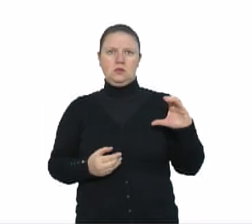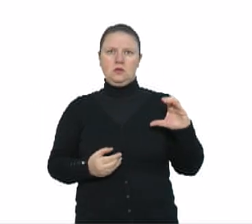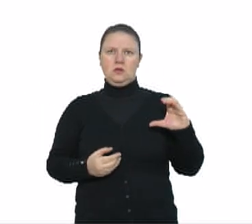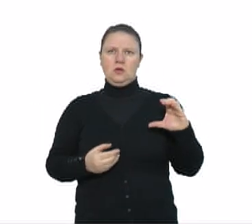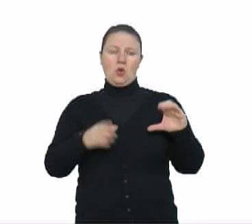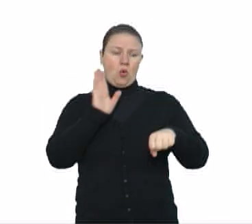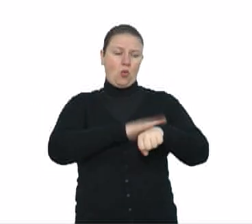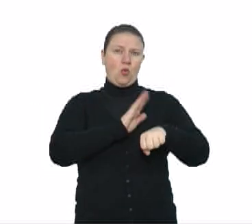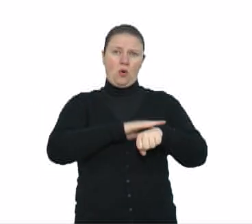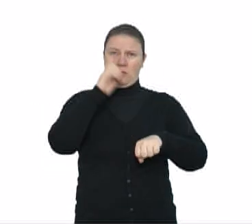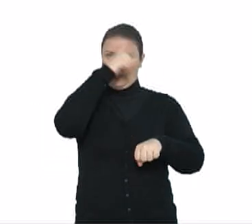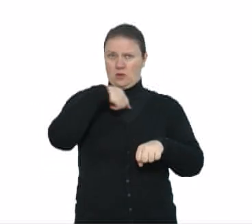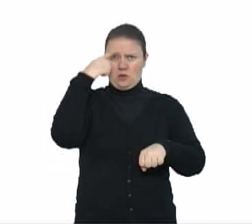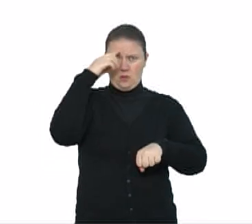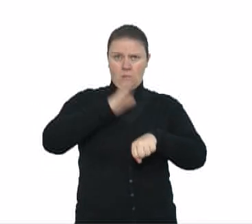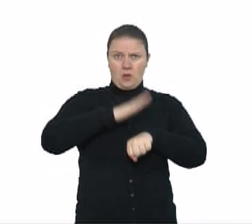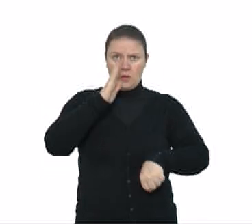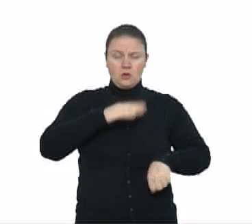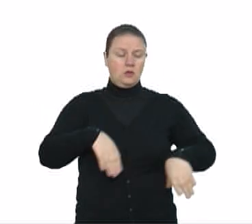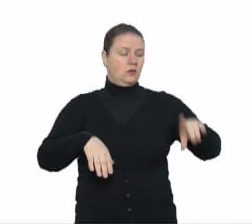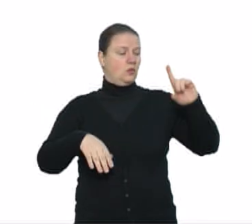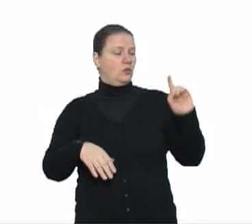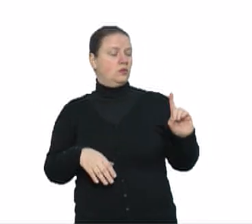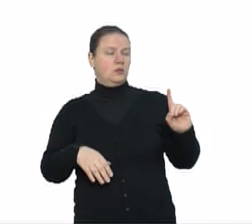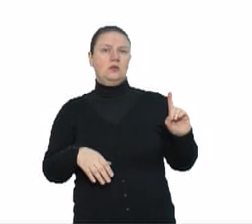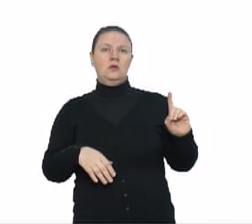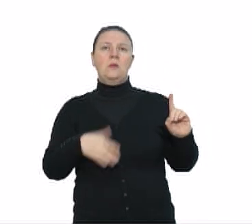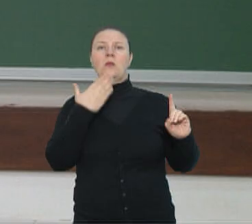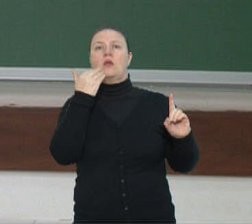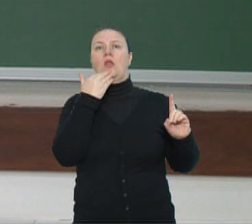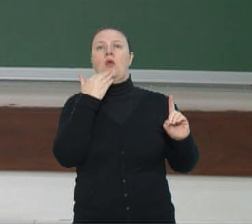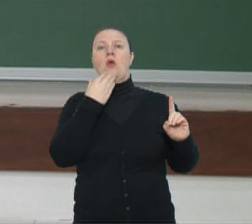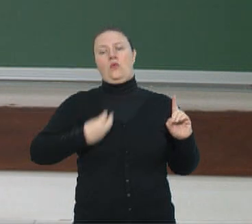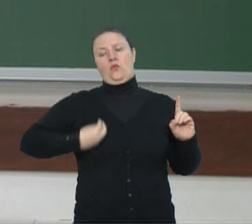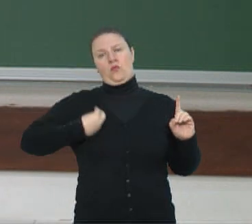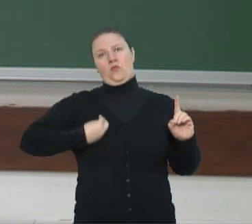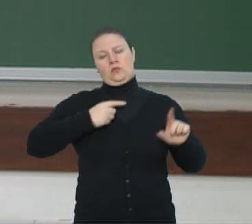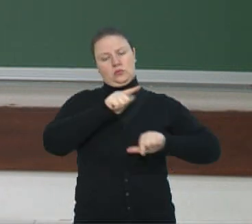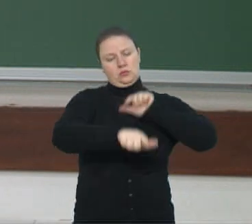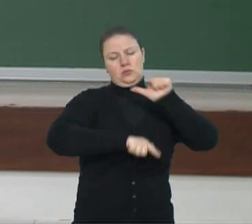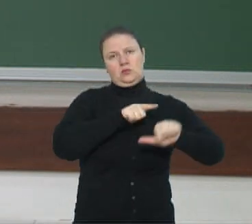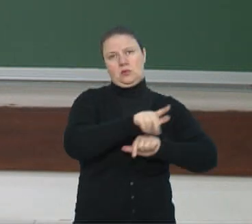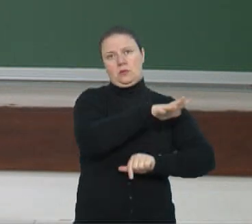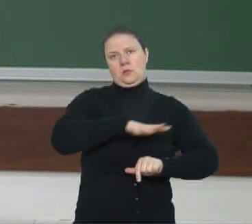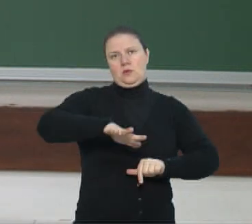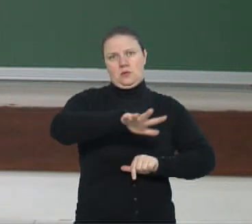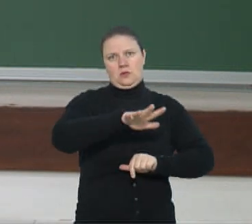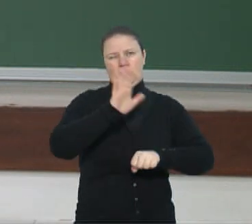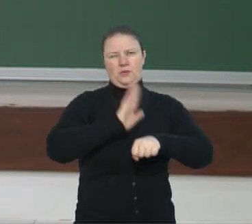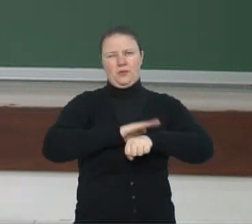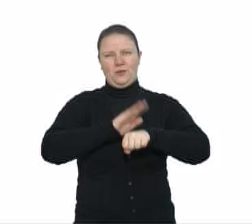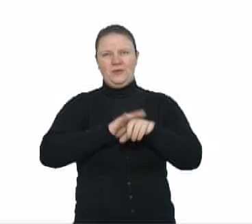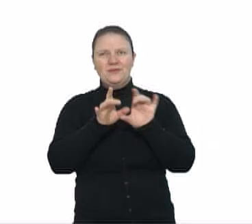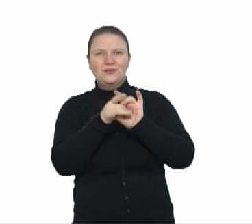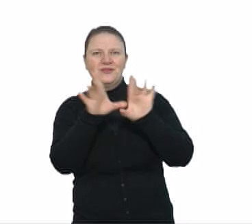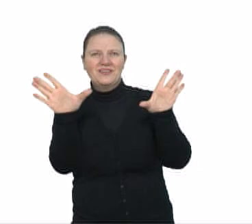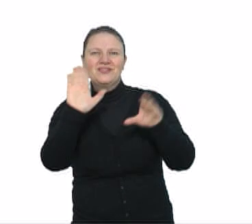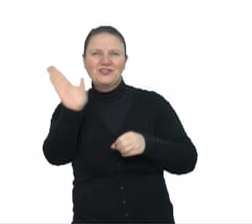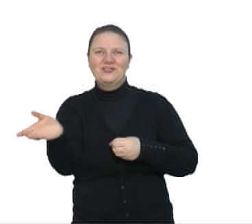de trabalho. Ou D. Reivindicar melhores condições de trabalho. Vocês terão uns minutinhos e já retornamos.